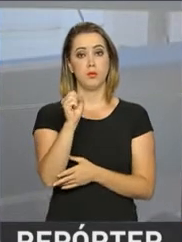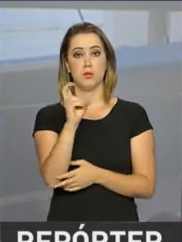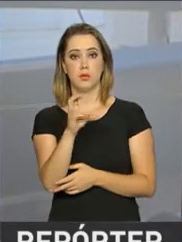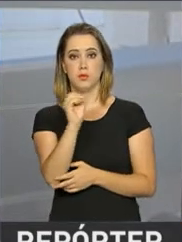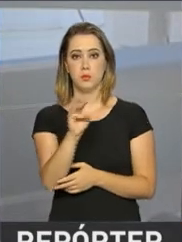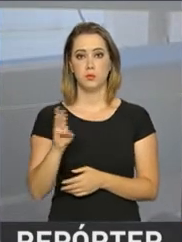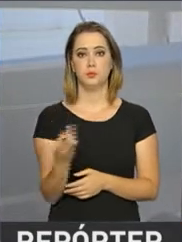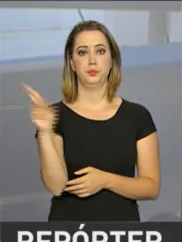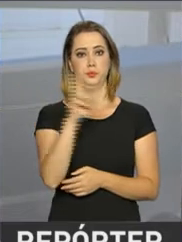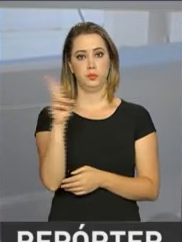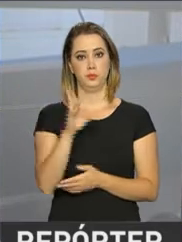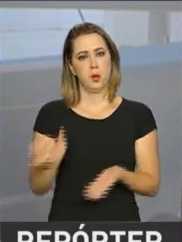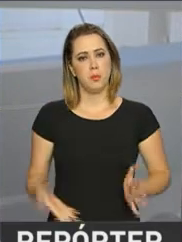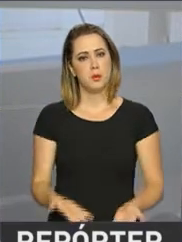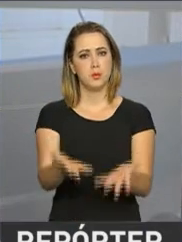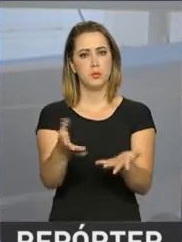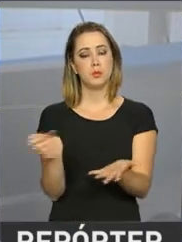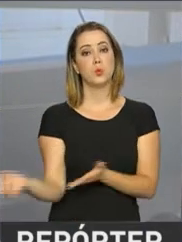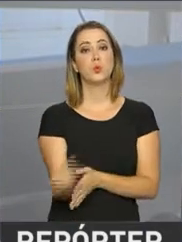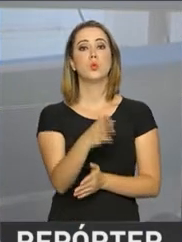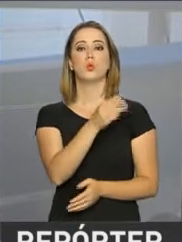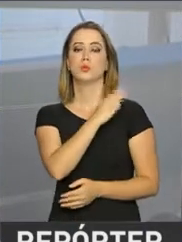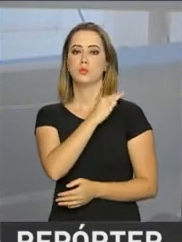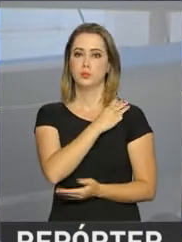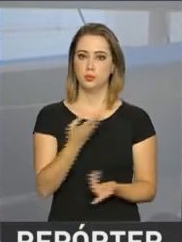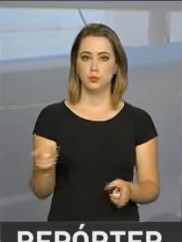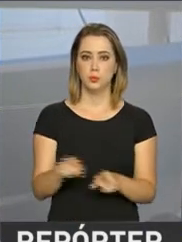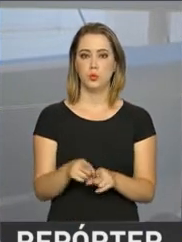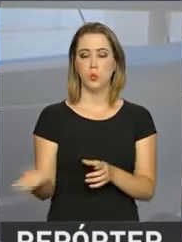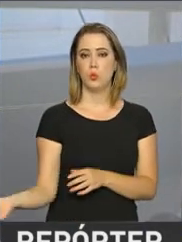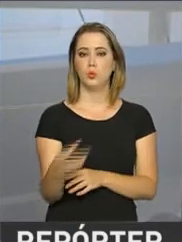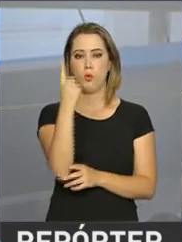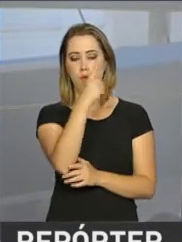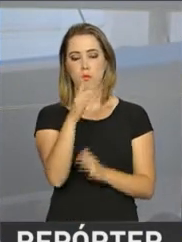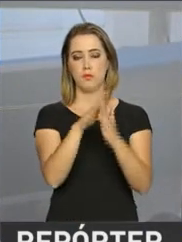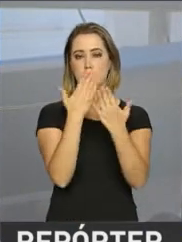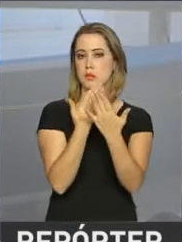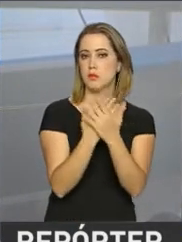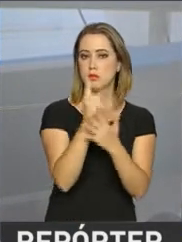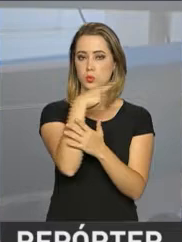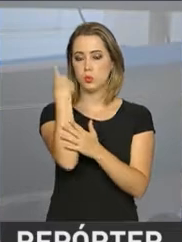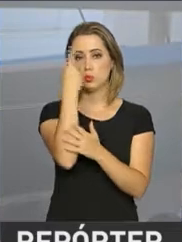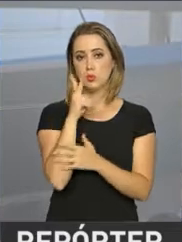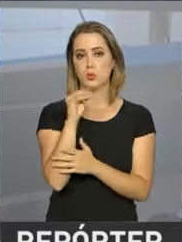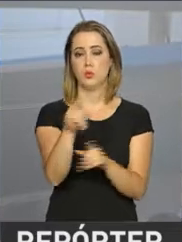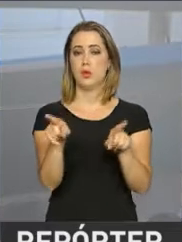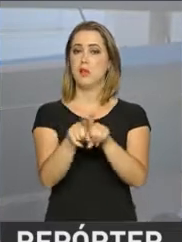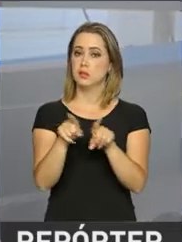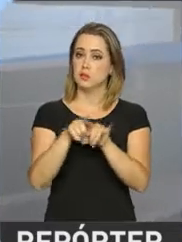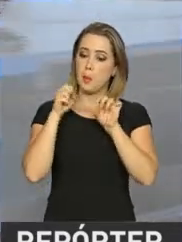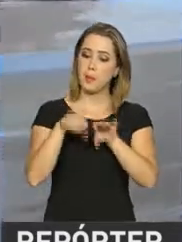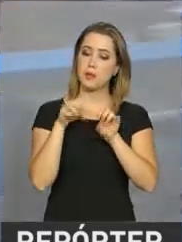850 milhões de reais para incentivar o ensino médio com a implantação de escolas em tempo integral informação técnica a